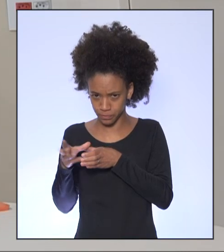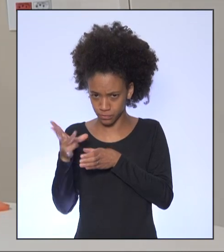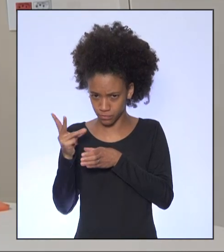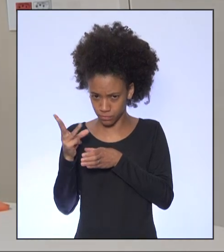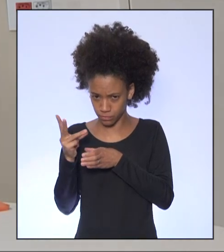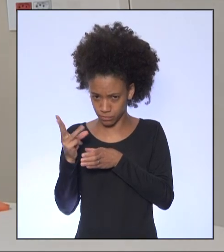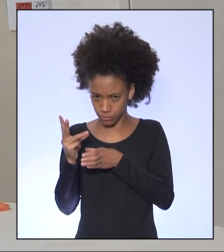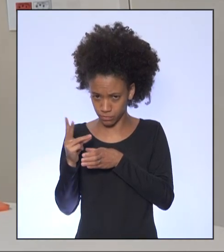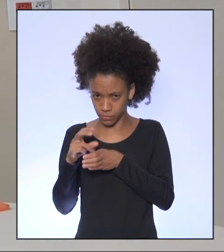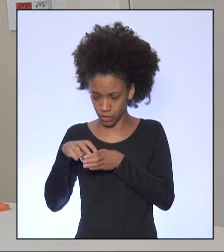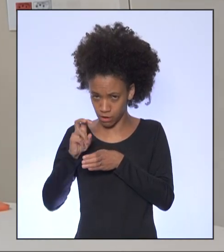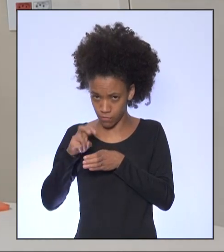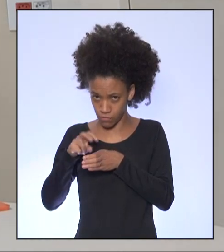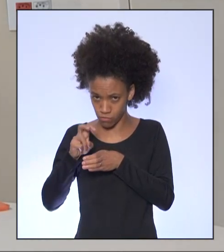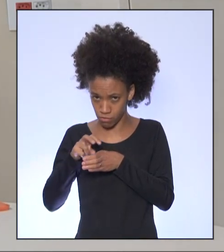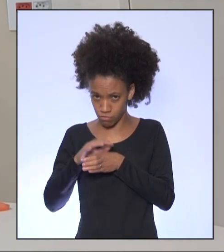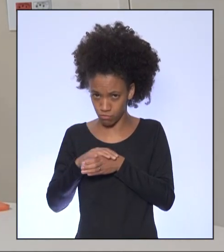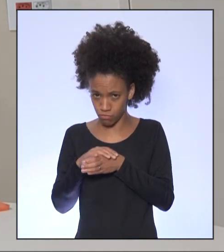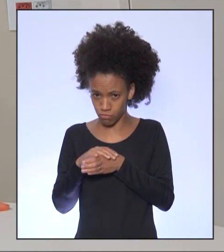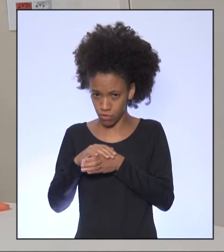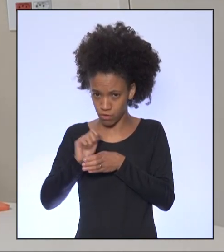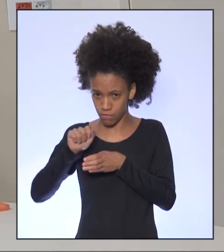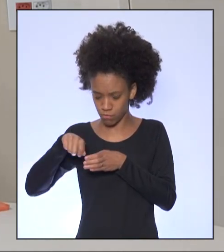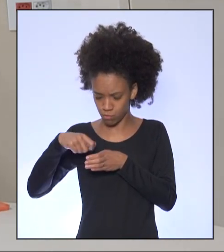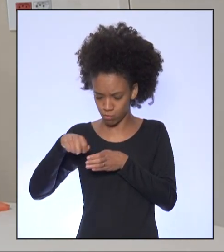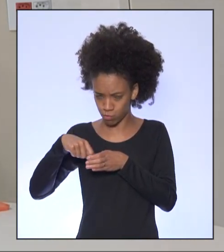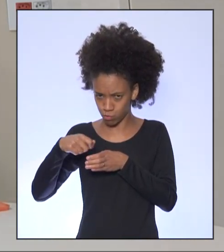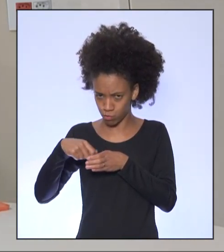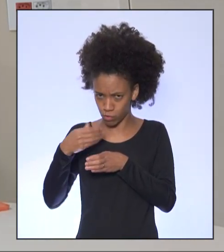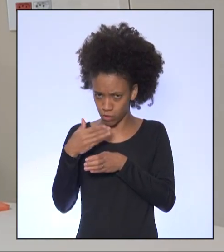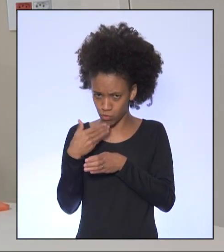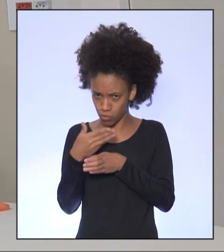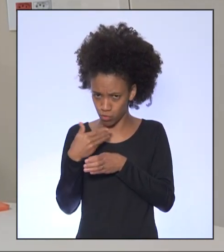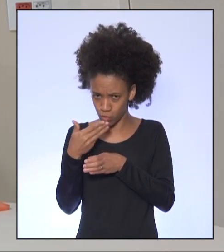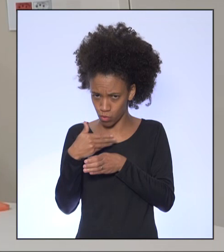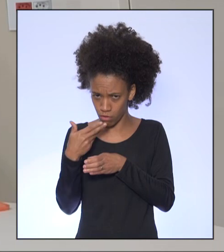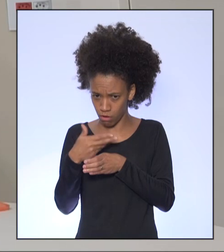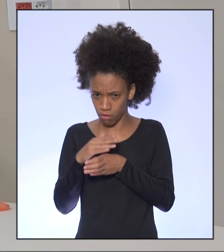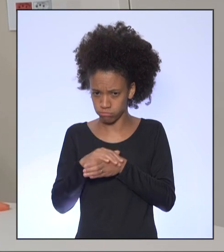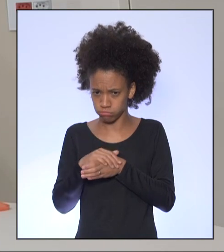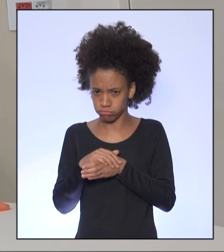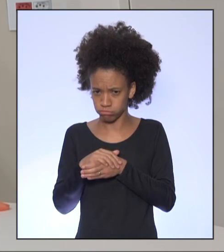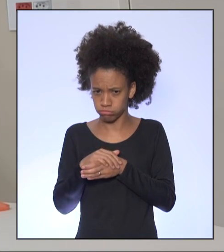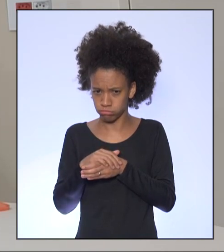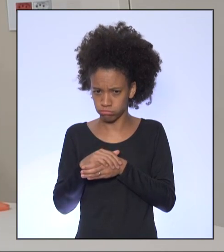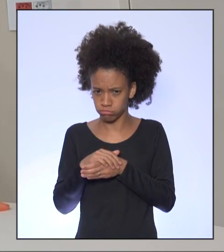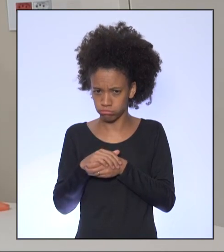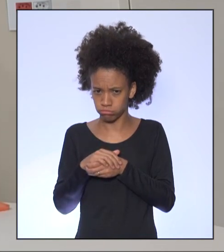nosso refrigerante de limão e vamos adicionar uma quantidade de açúcar,